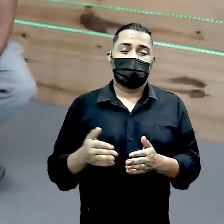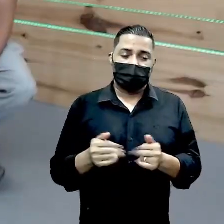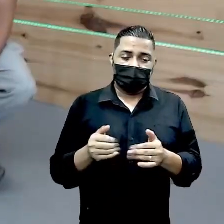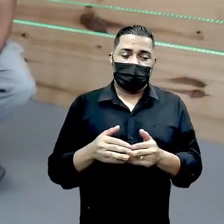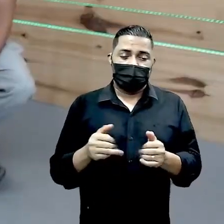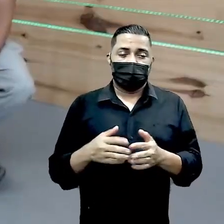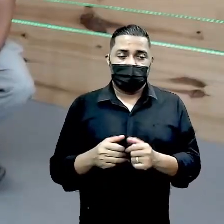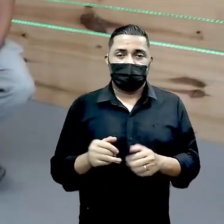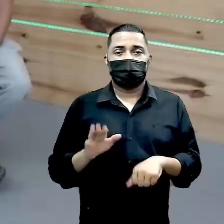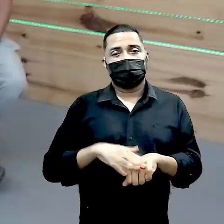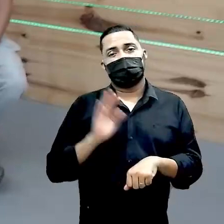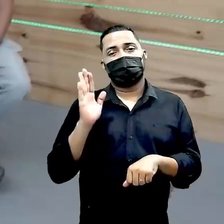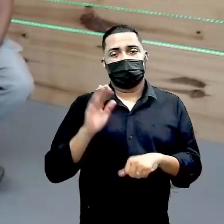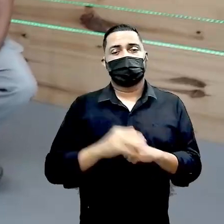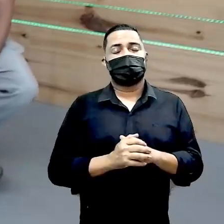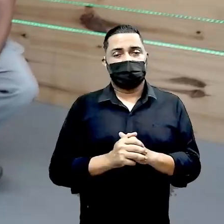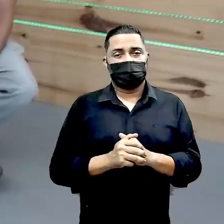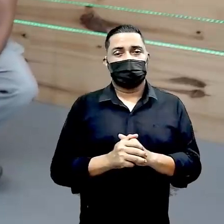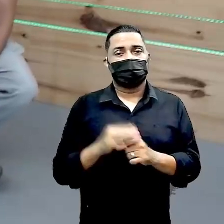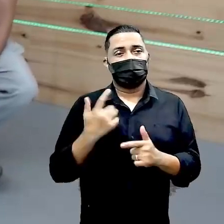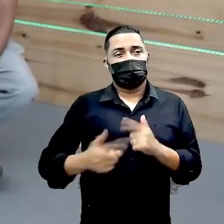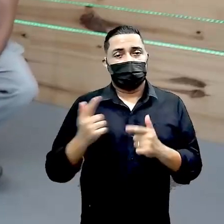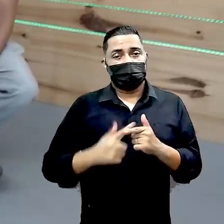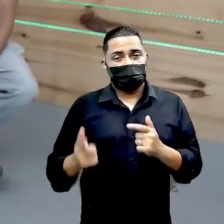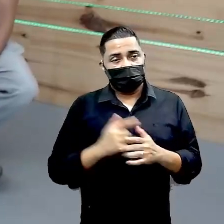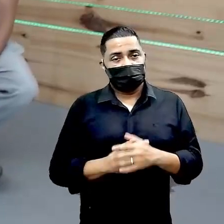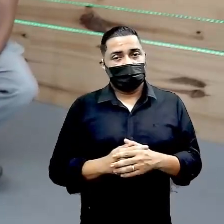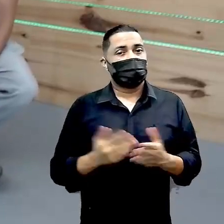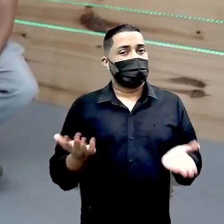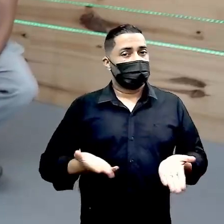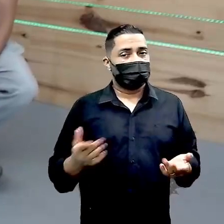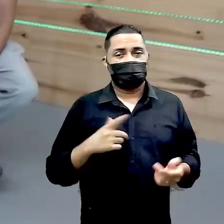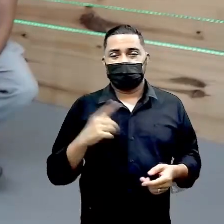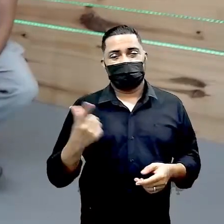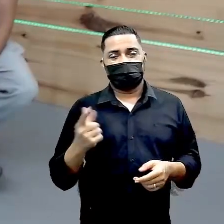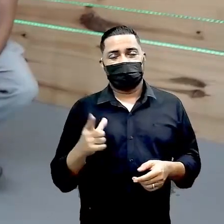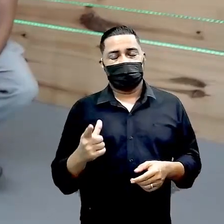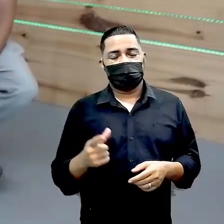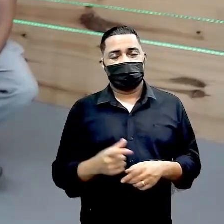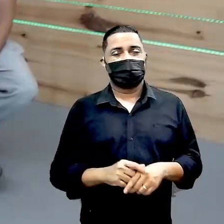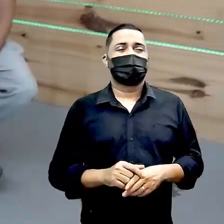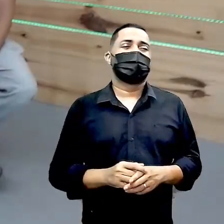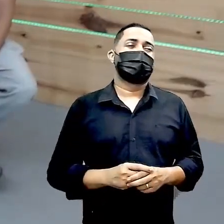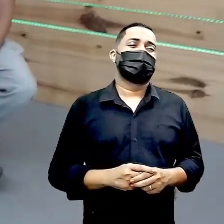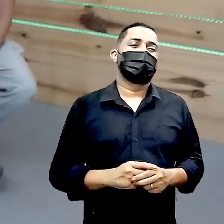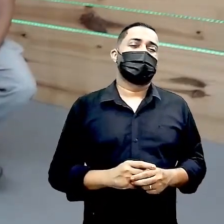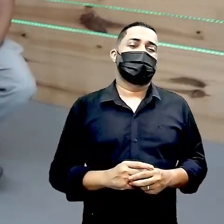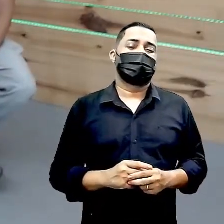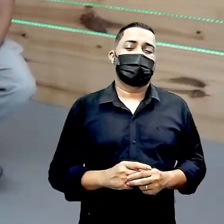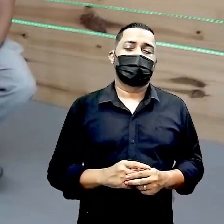vez mais do que problemas. Ainda bem que hoje a gente não passa mais por isso.